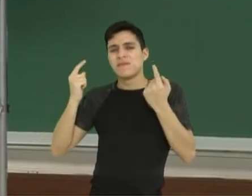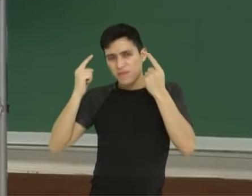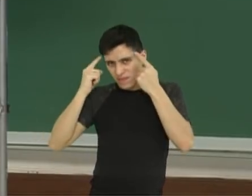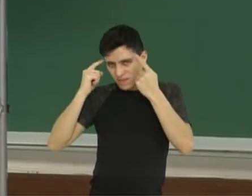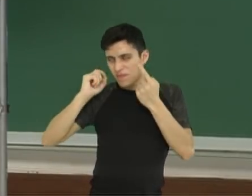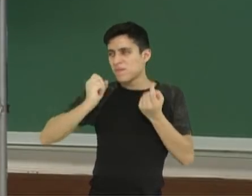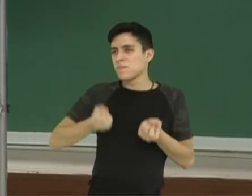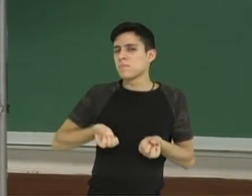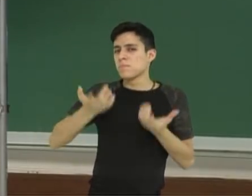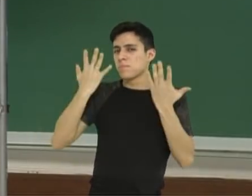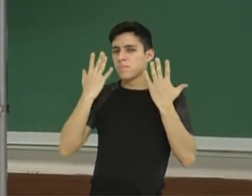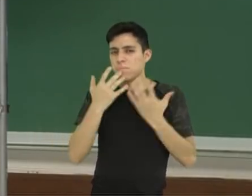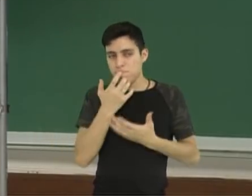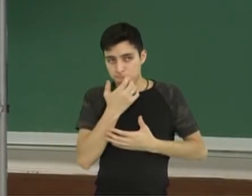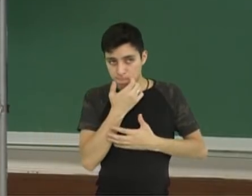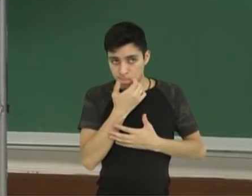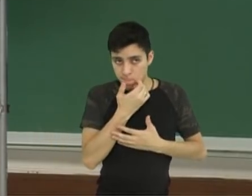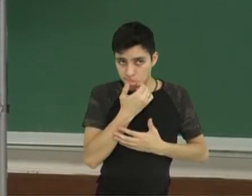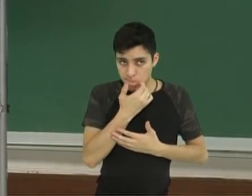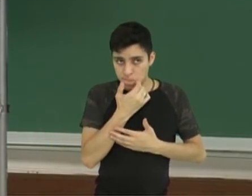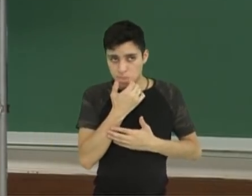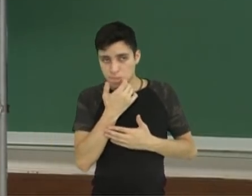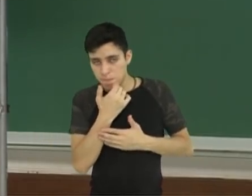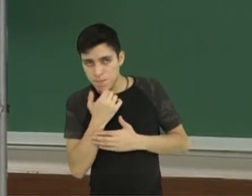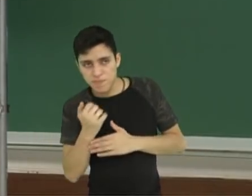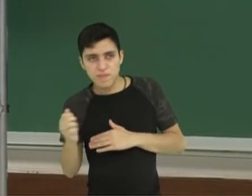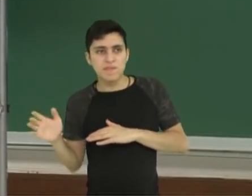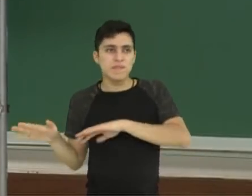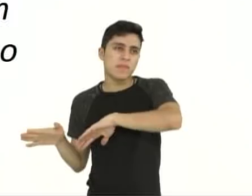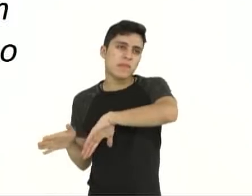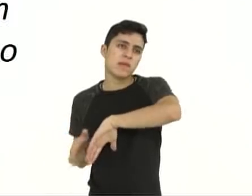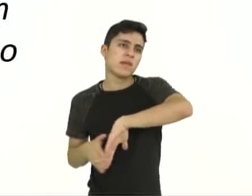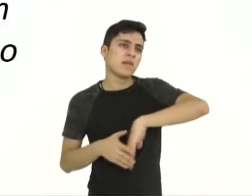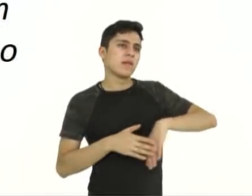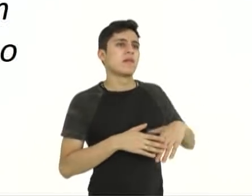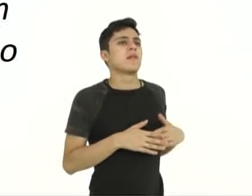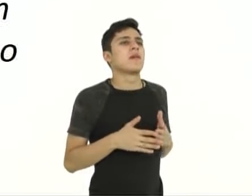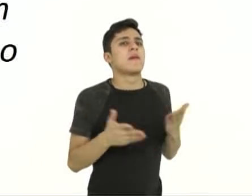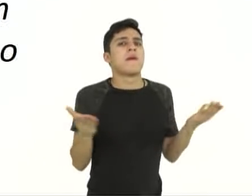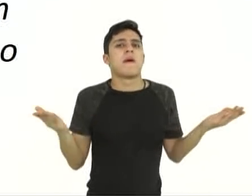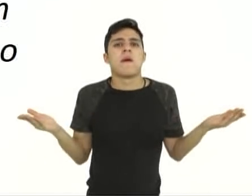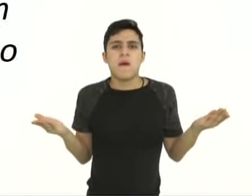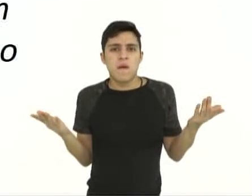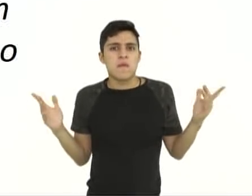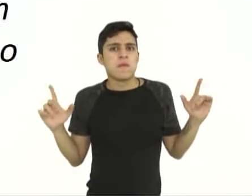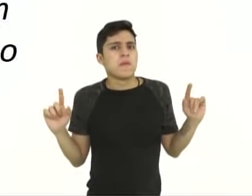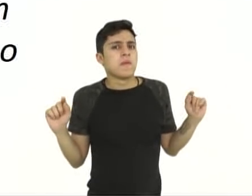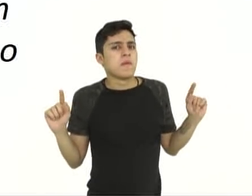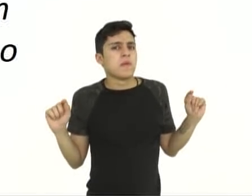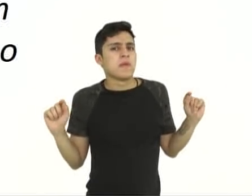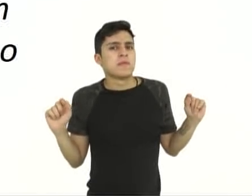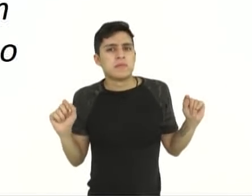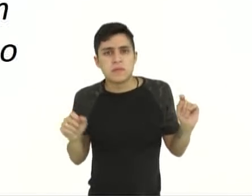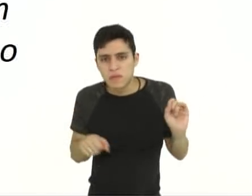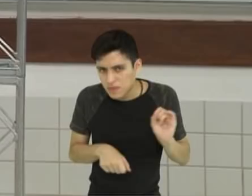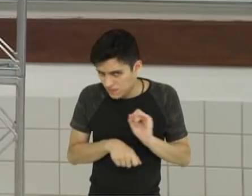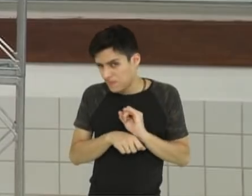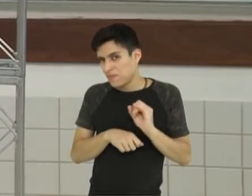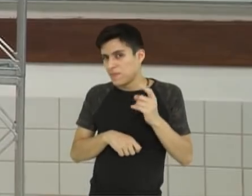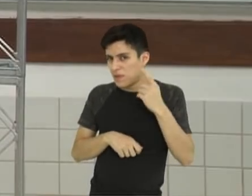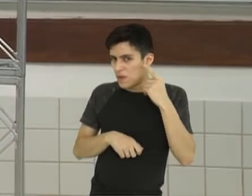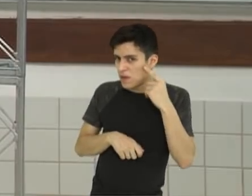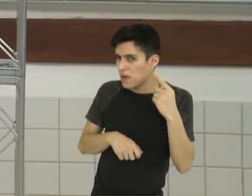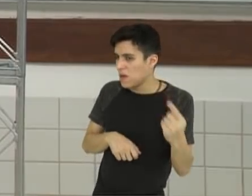mandemos para fora. Segundo sistema que a gente está relembrando hoje. Opa! Paramos para uma notícia. Opa,